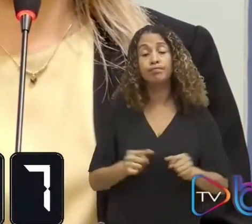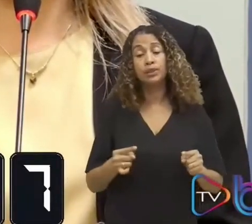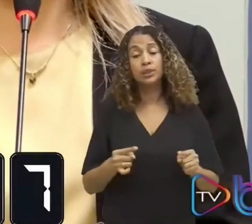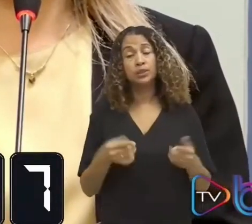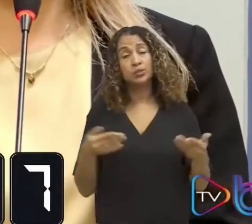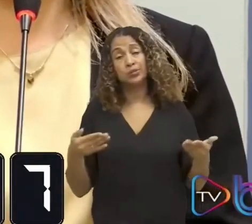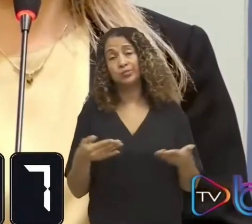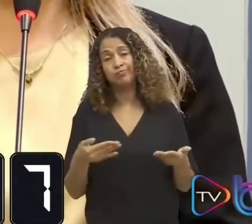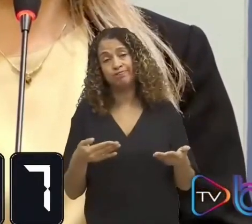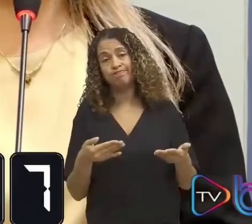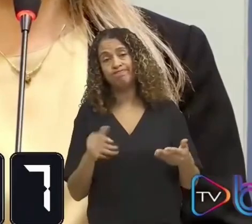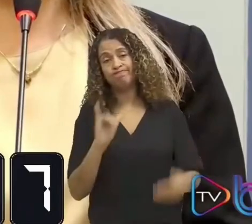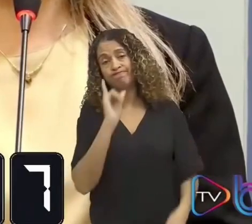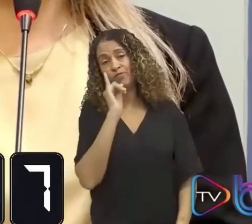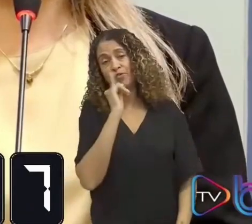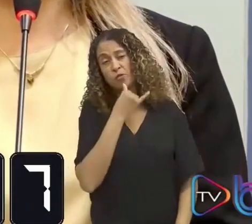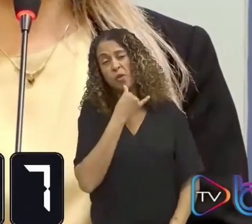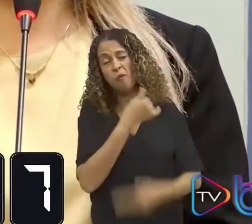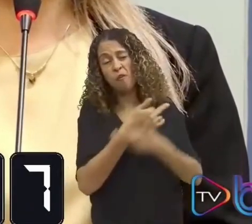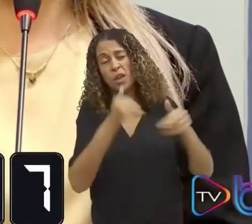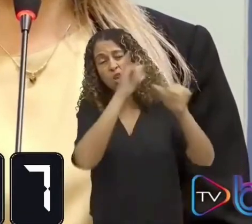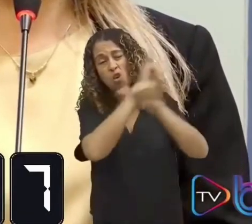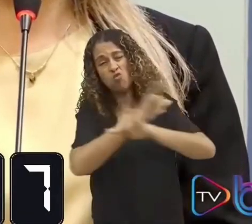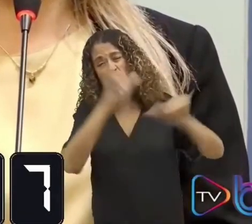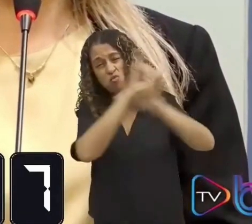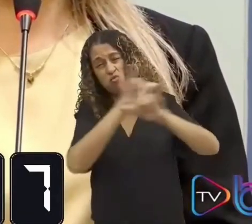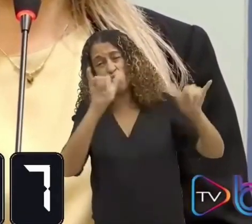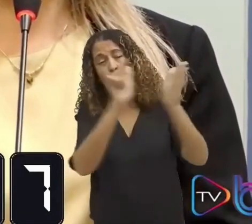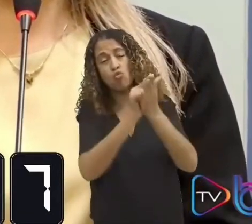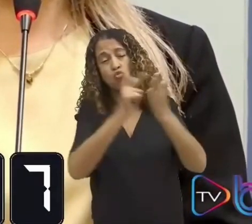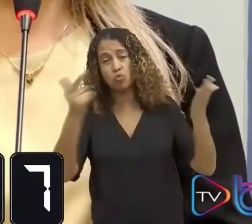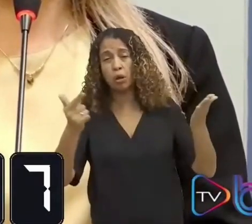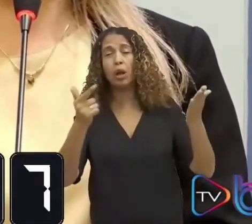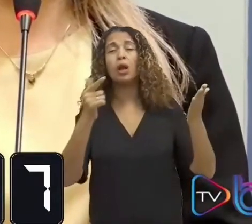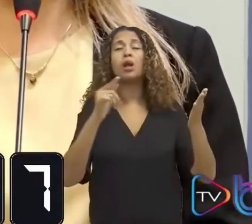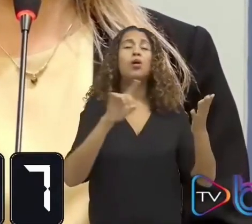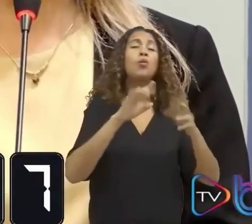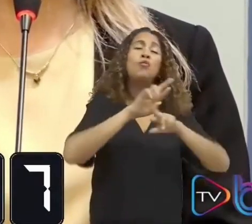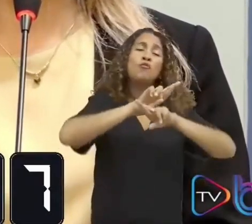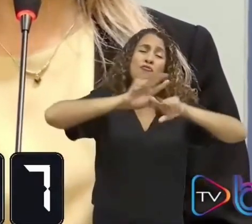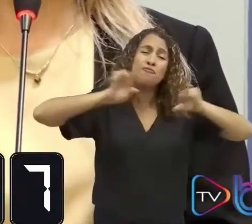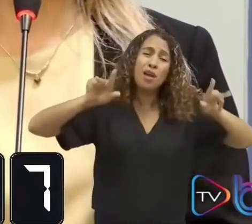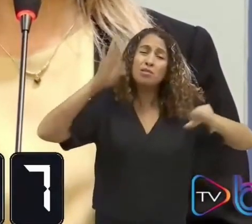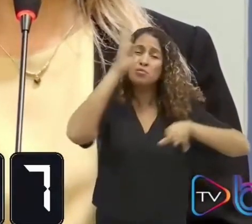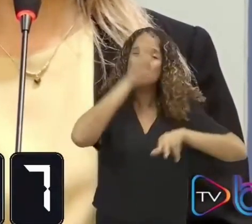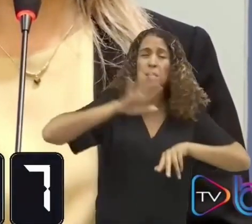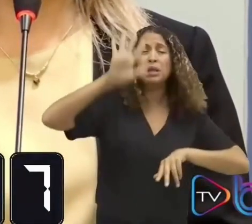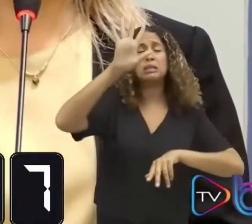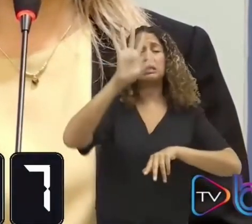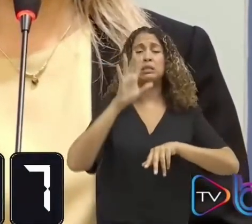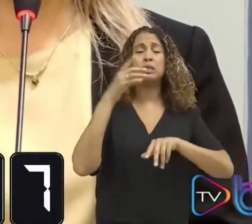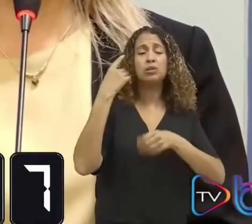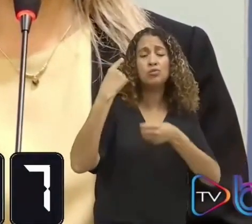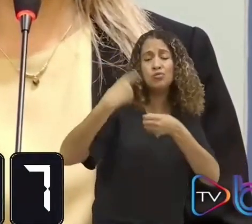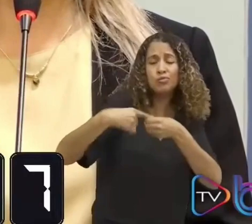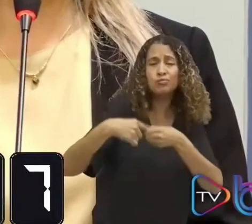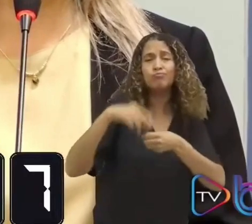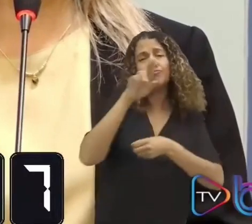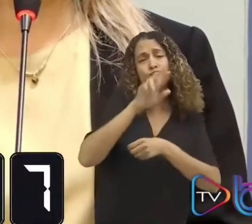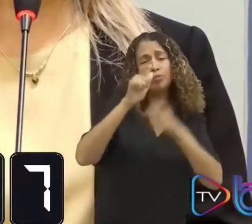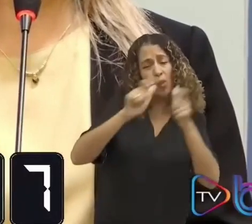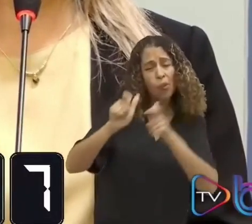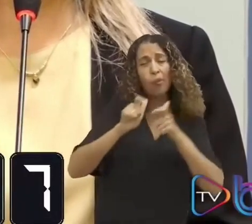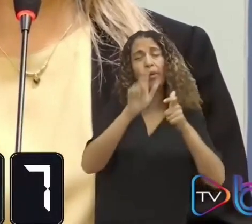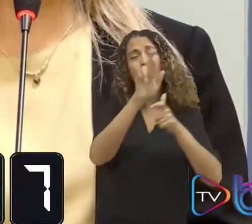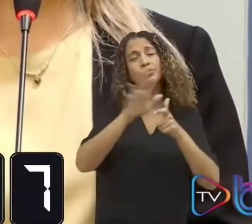notícias, uma enxurrada de notícias em todos os jornais. É Diarinho, é Folha de São Paulo, é Globo.com, é G1. Os